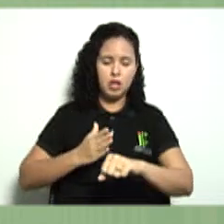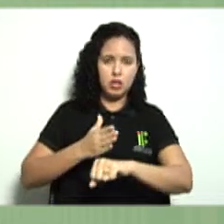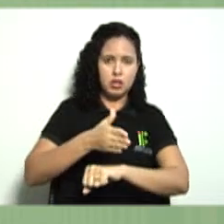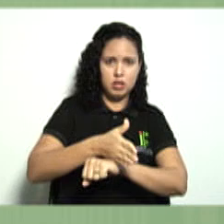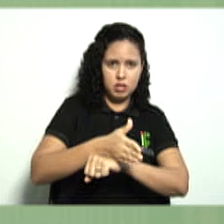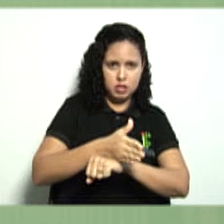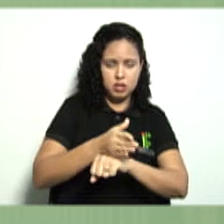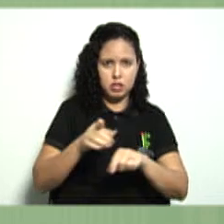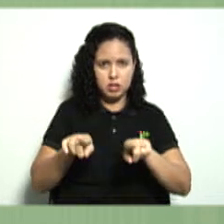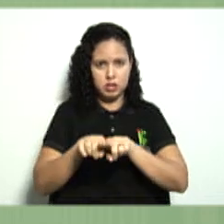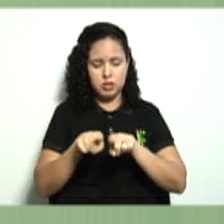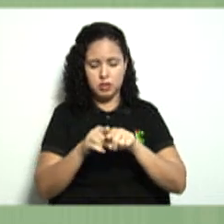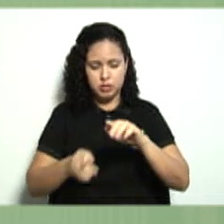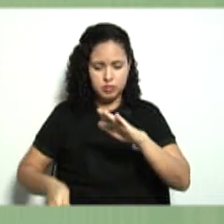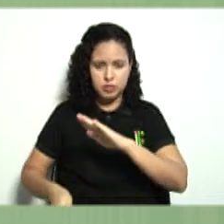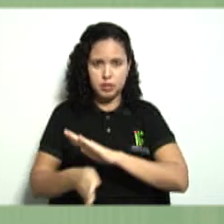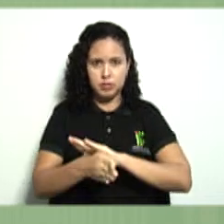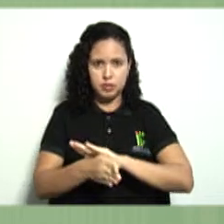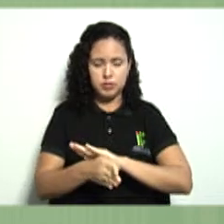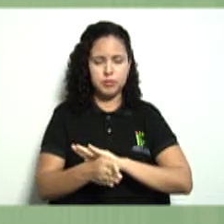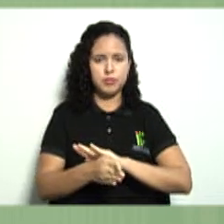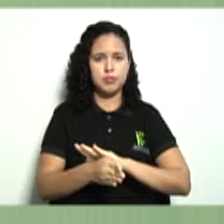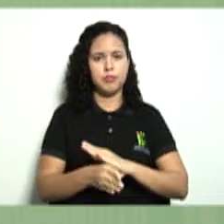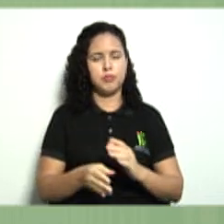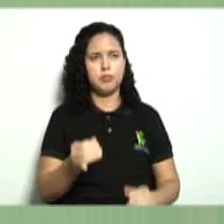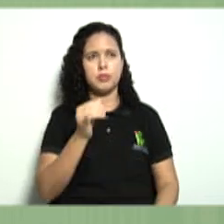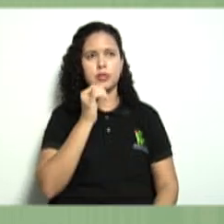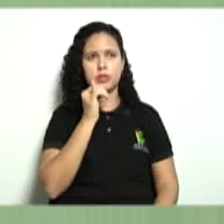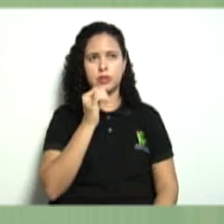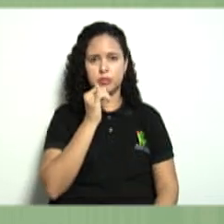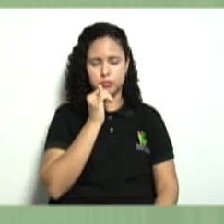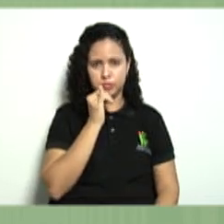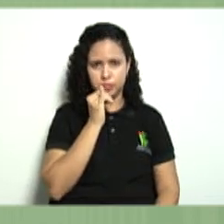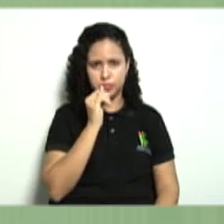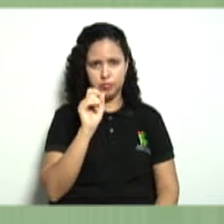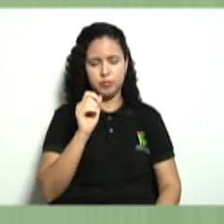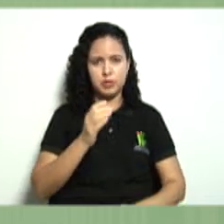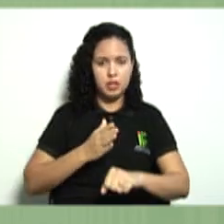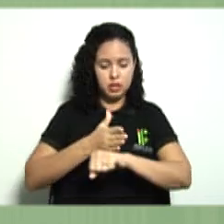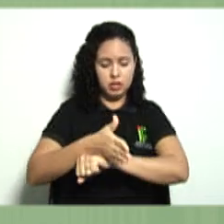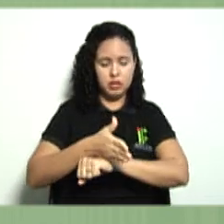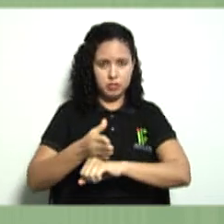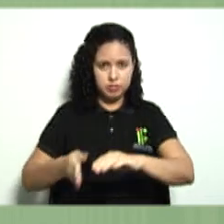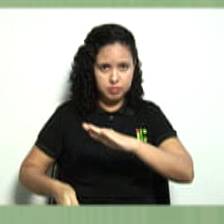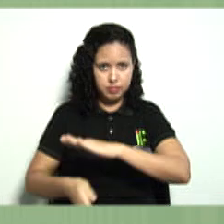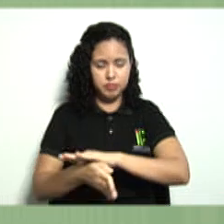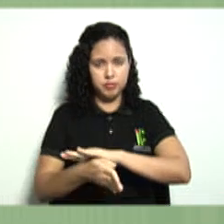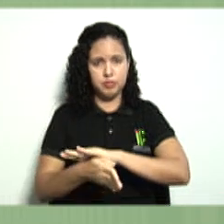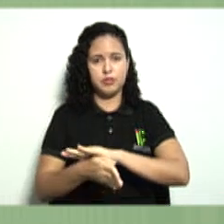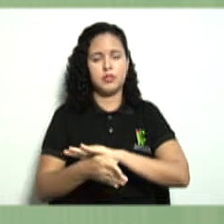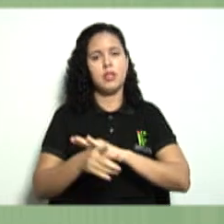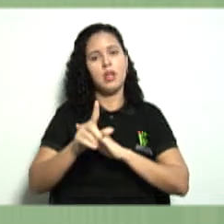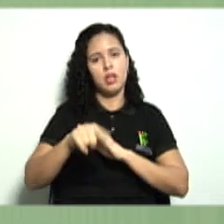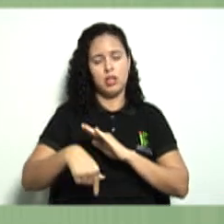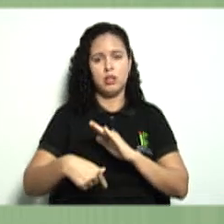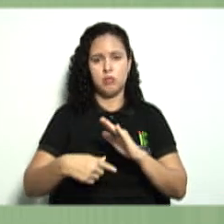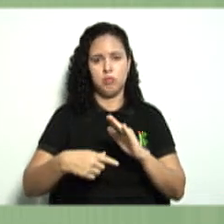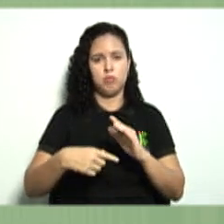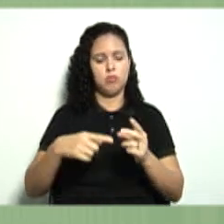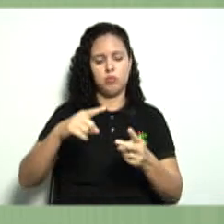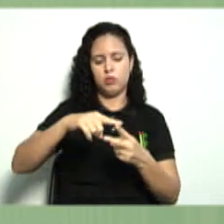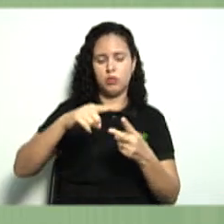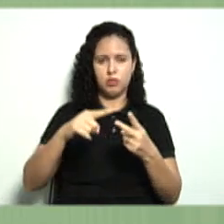saída. Então o que vai acontecer aí? Por exemplo, os periféricos de entrada e saída são componentes que têm dupla